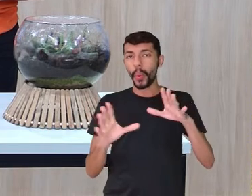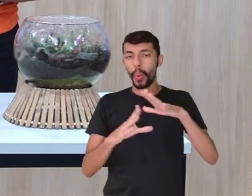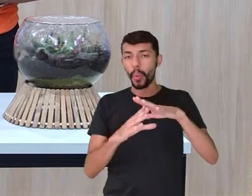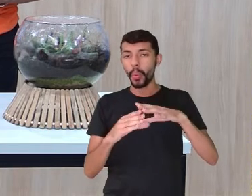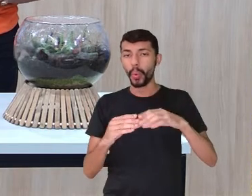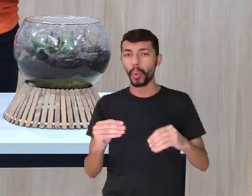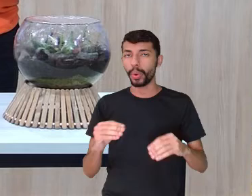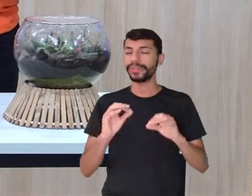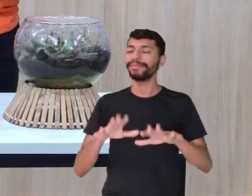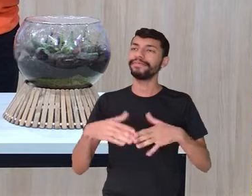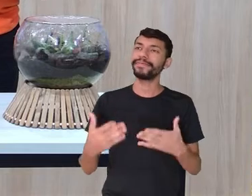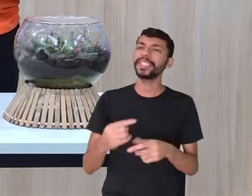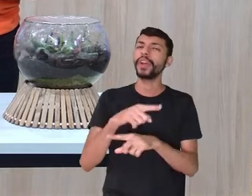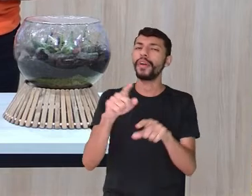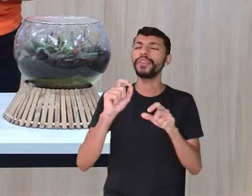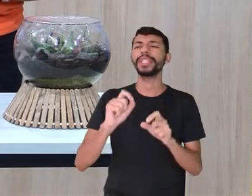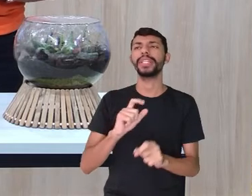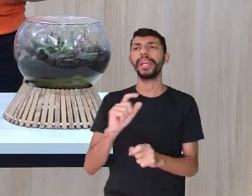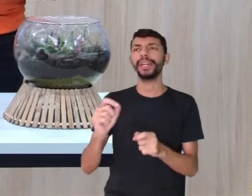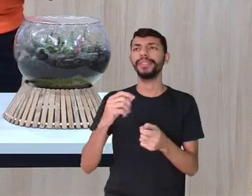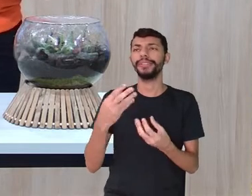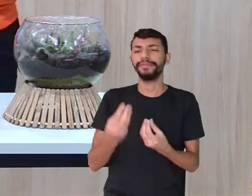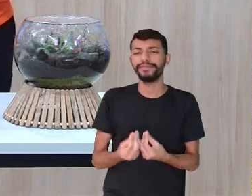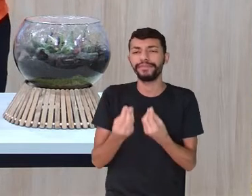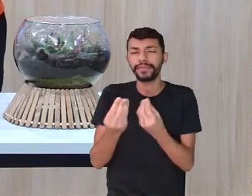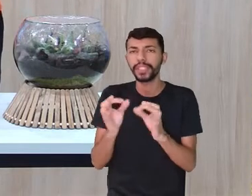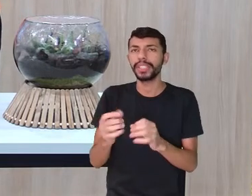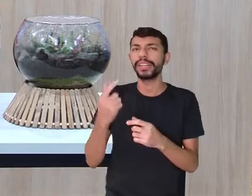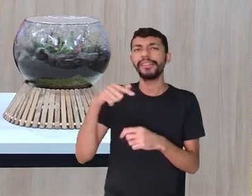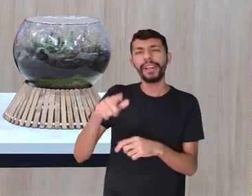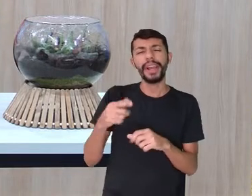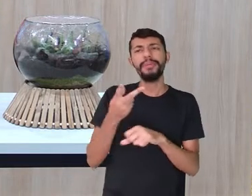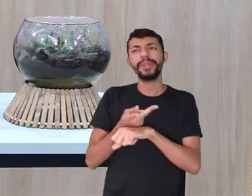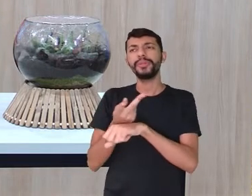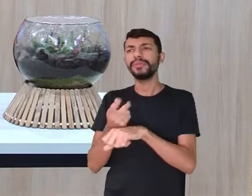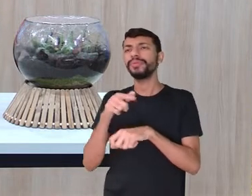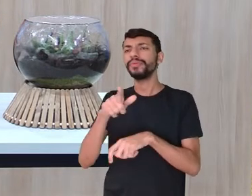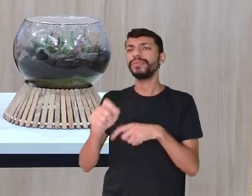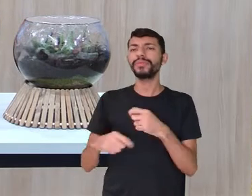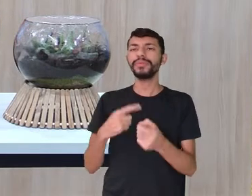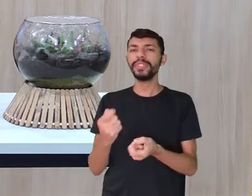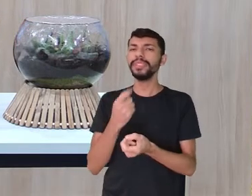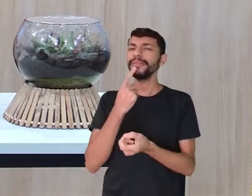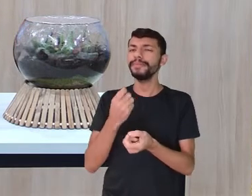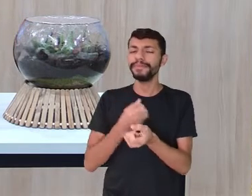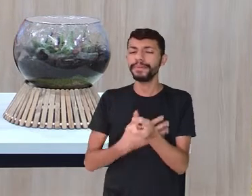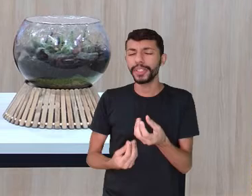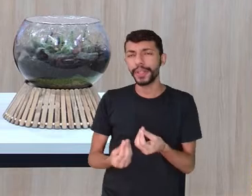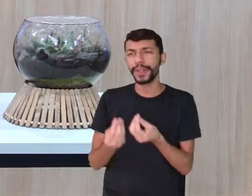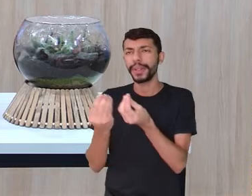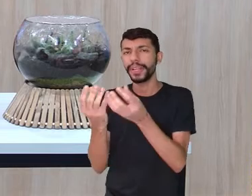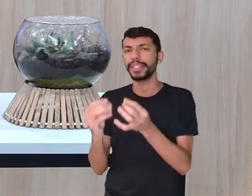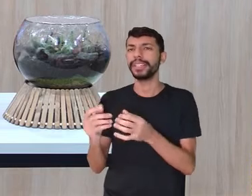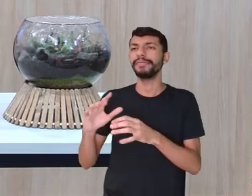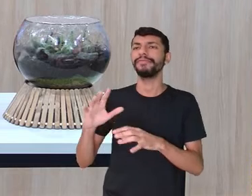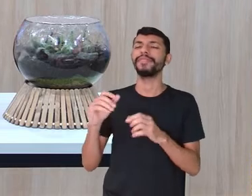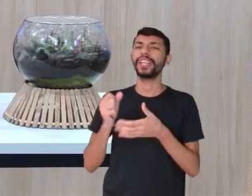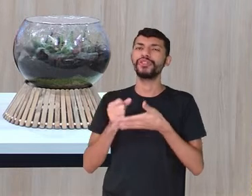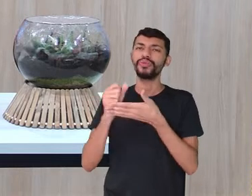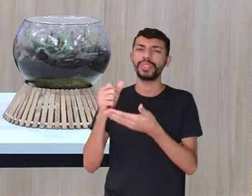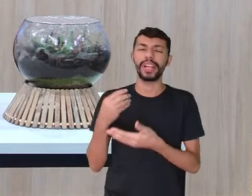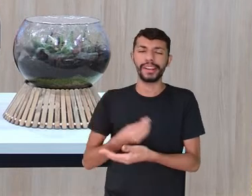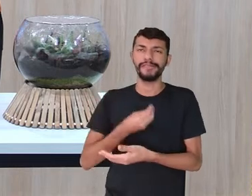fazem doação, procurem lá os órgãos para que vocês possam doar, salvar várias vidas. Nós só